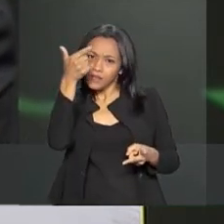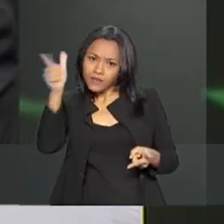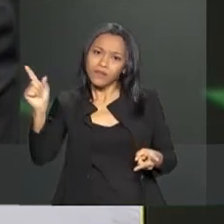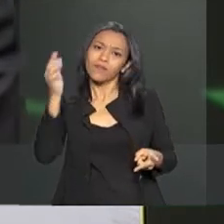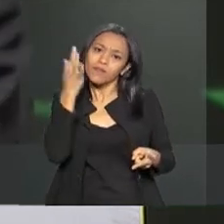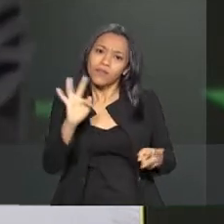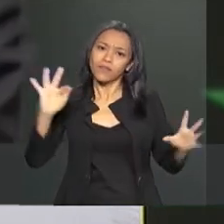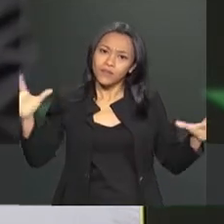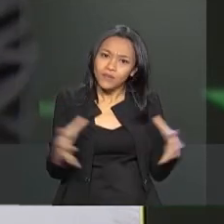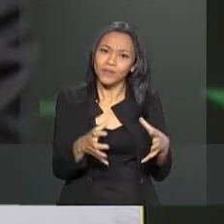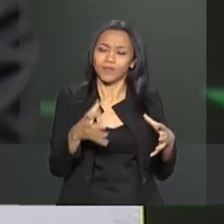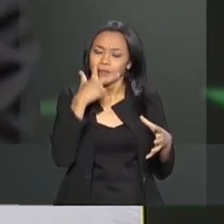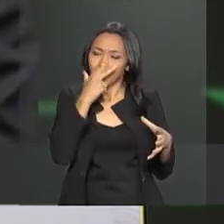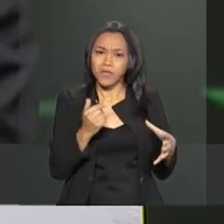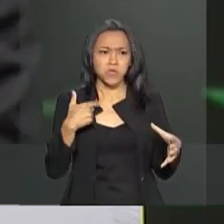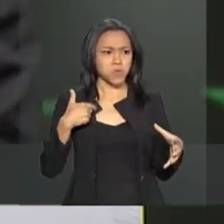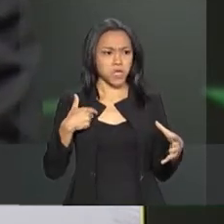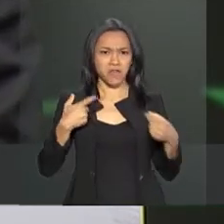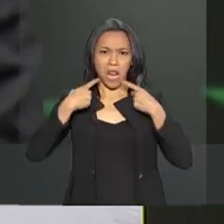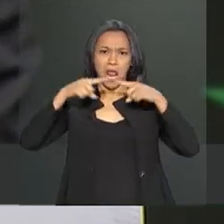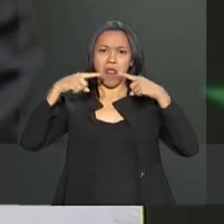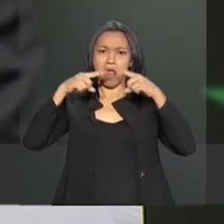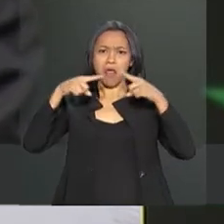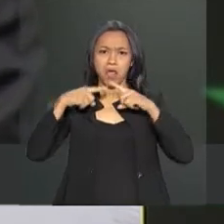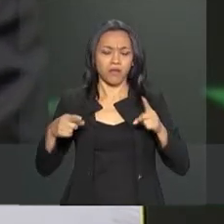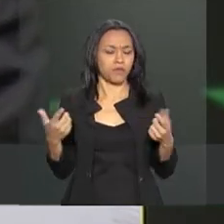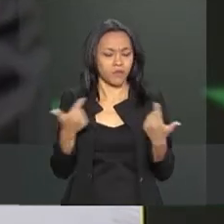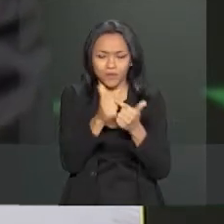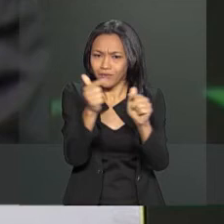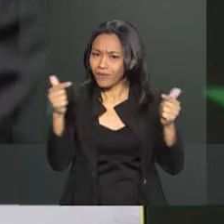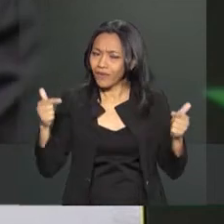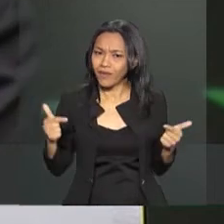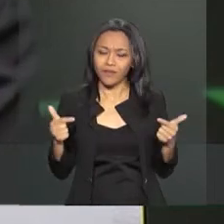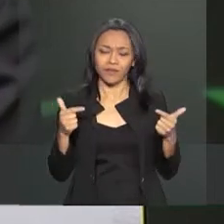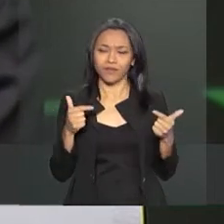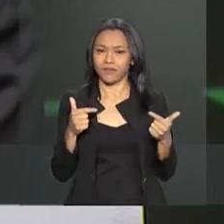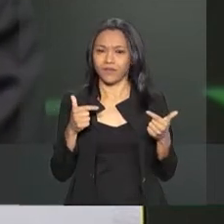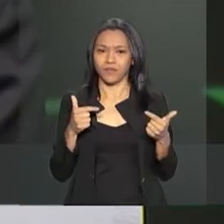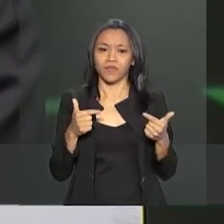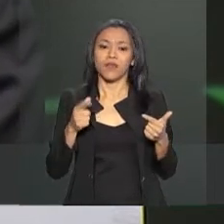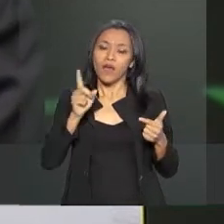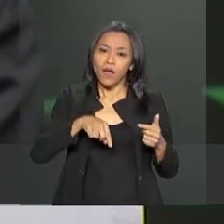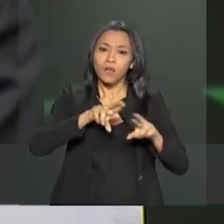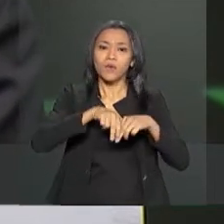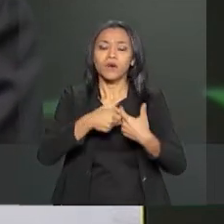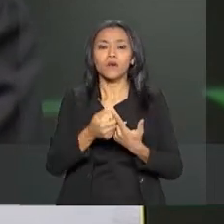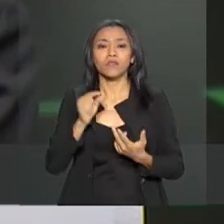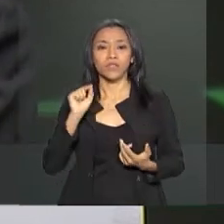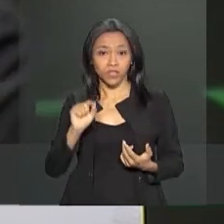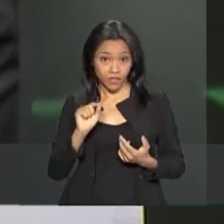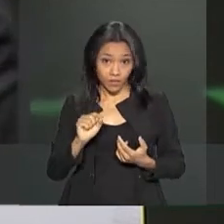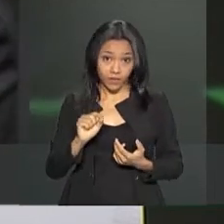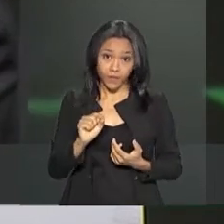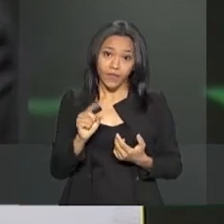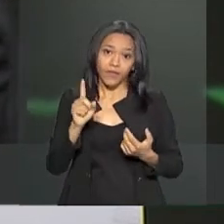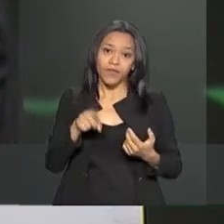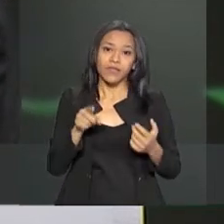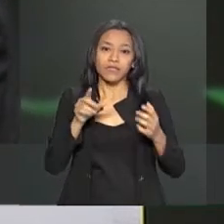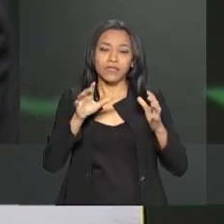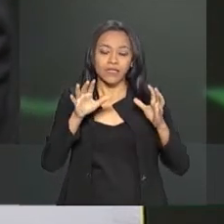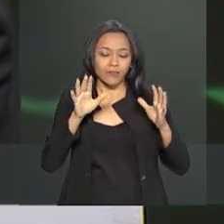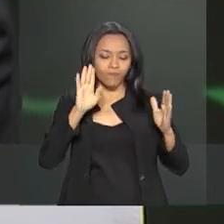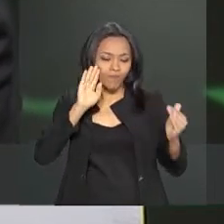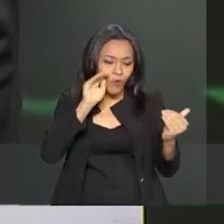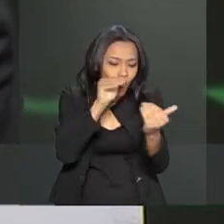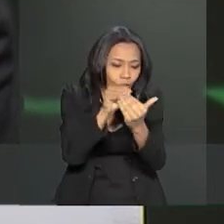houve nenhum protesto, não houve nenhuma divergência, exata e precisamente em função dessa convergência